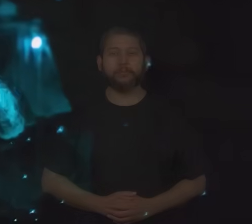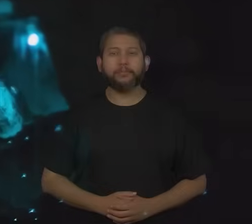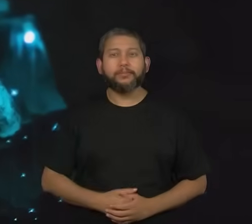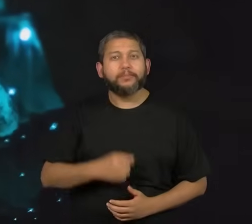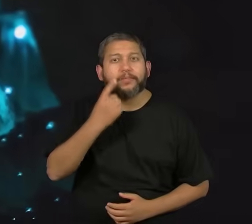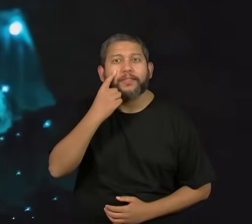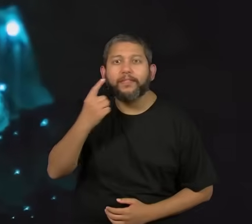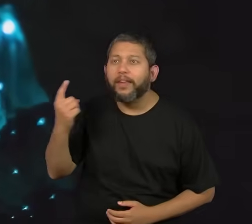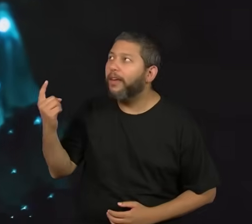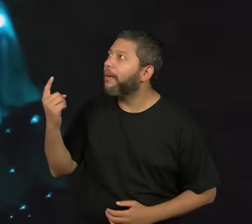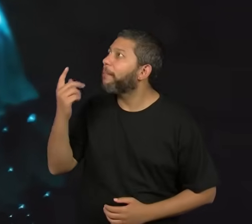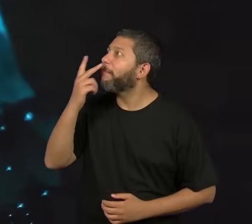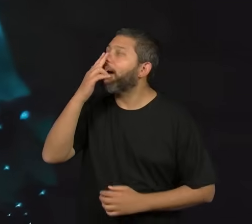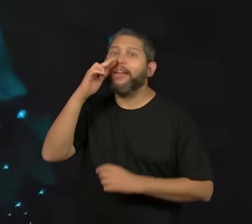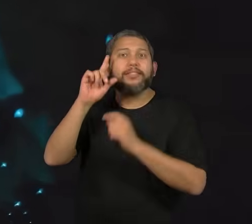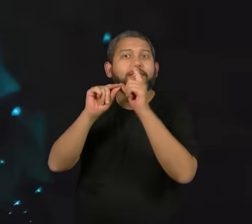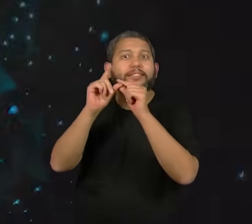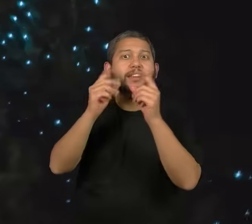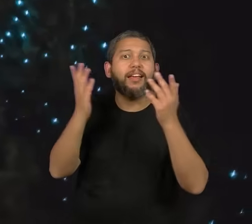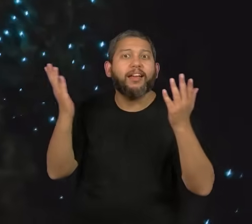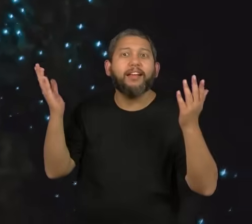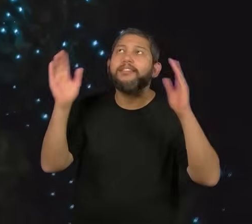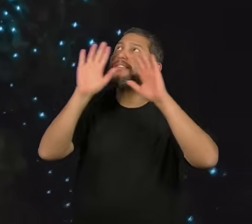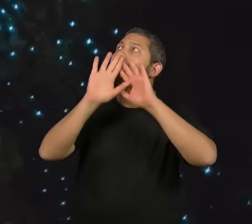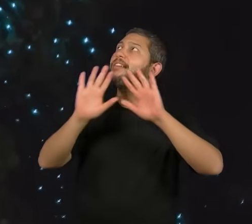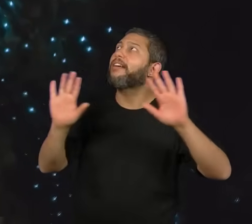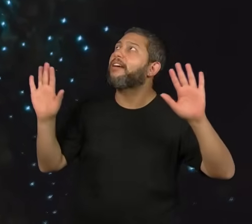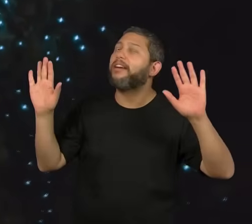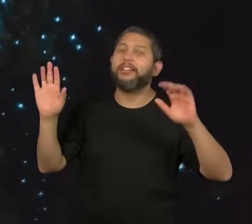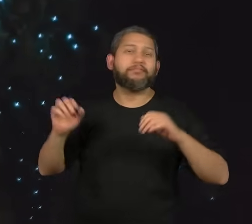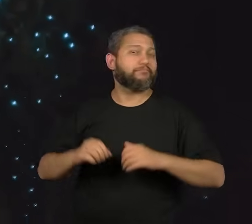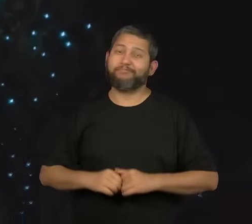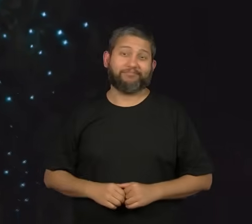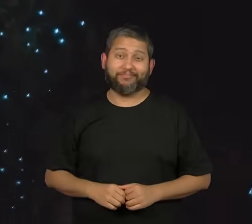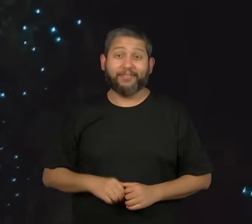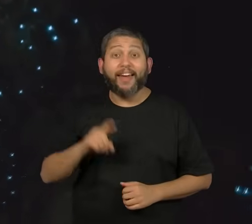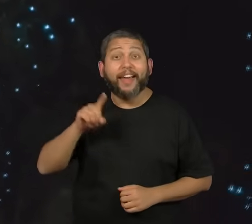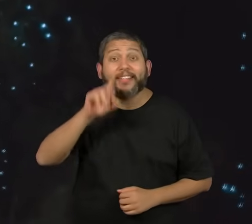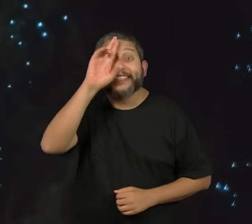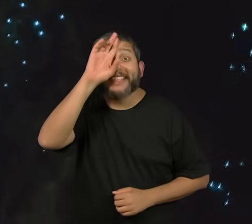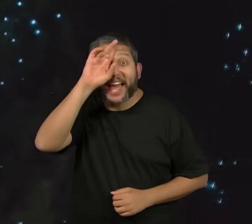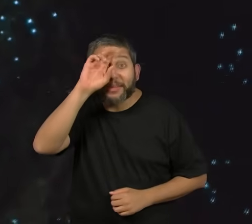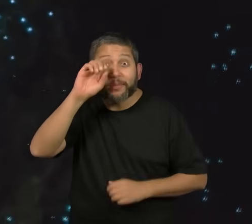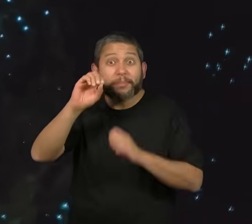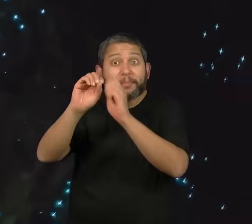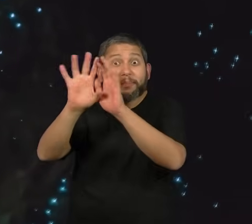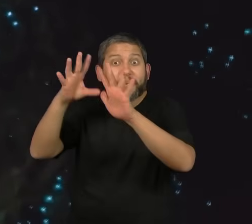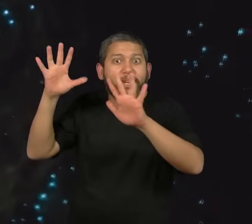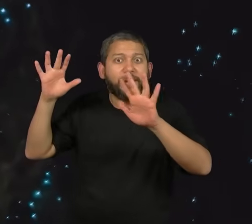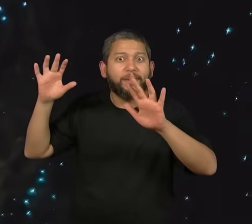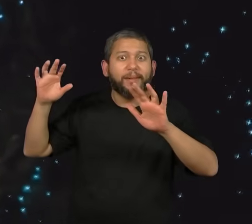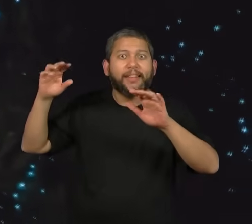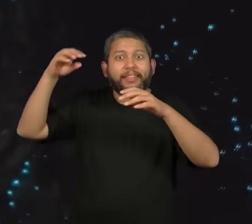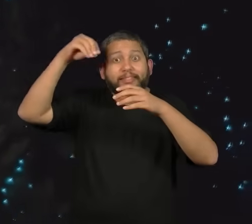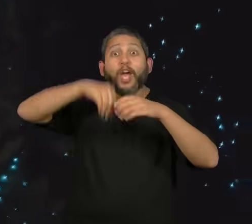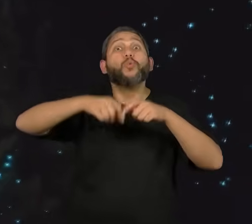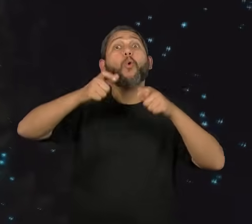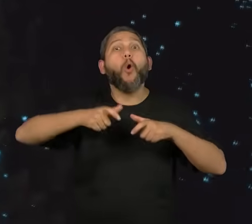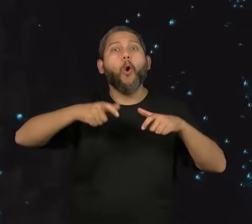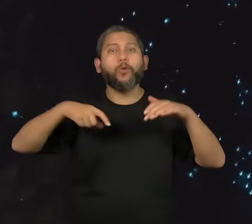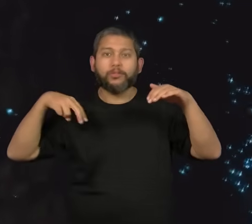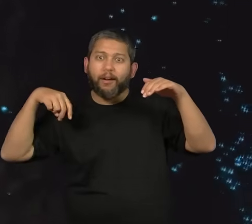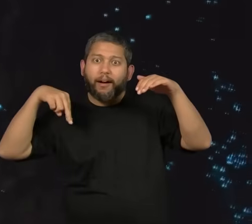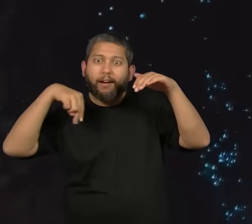Parece uma constelação brilhante no céu, mas são insetos bioluminescentes que emitem luz dentro de